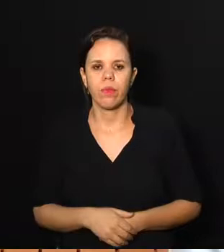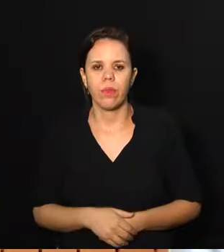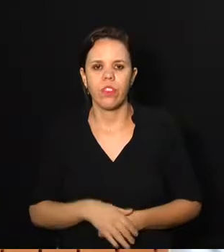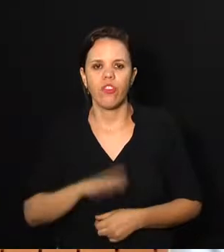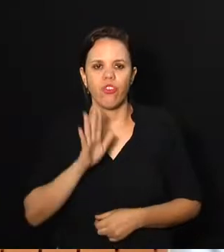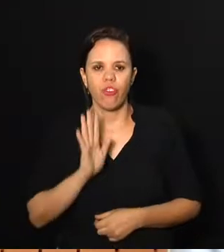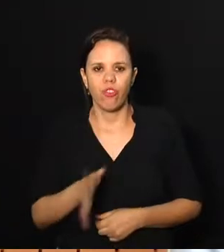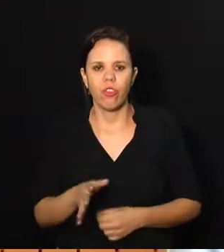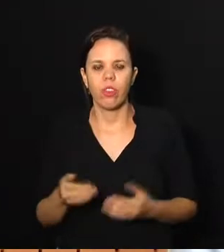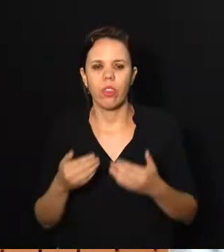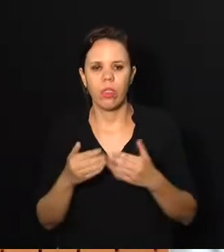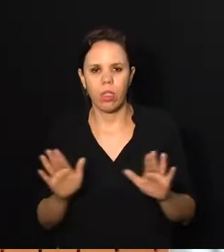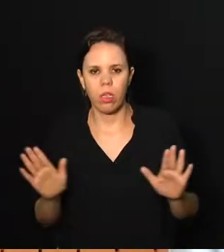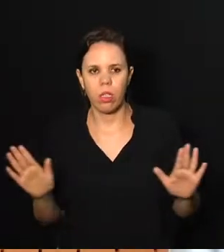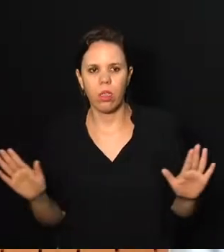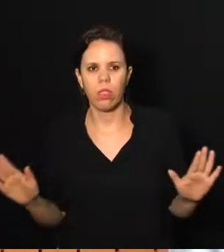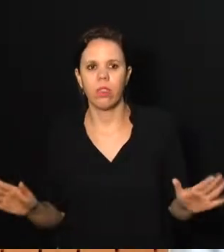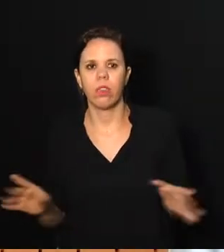está